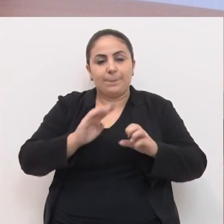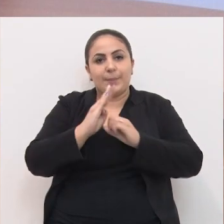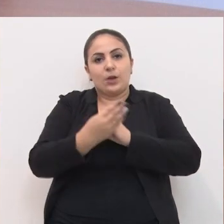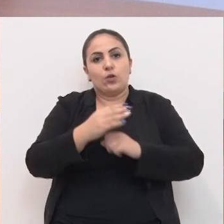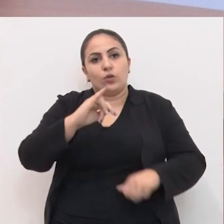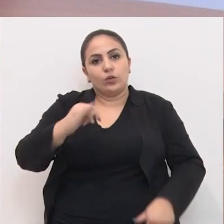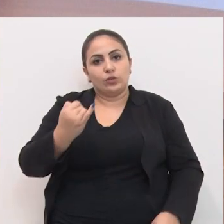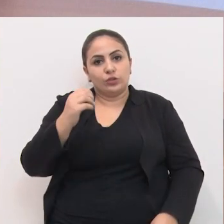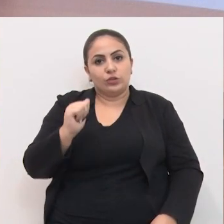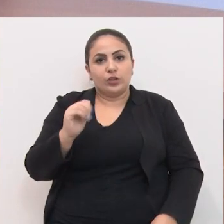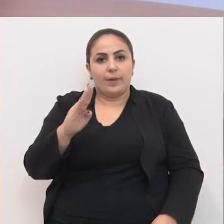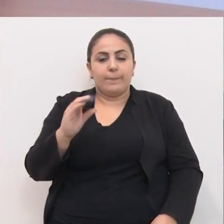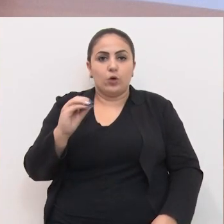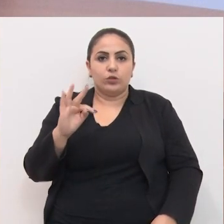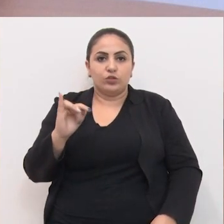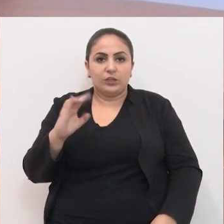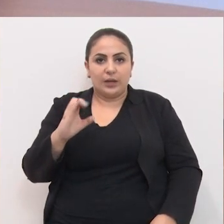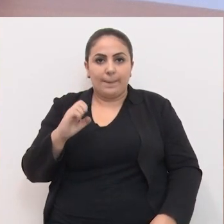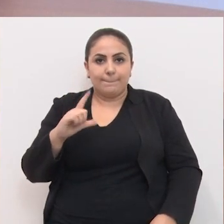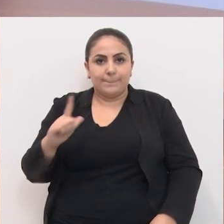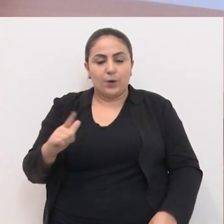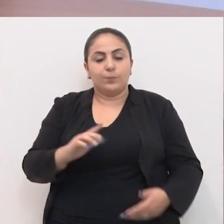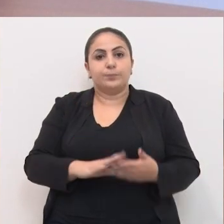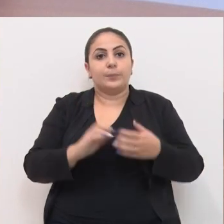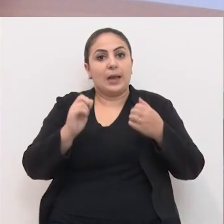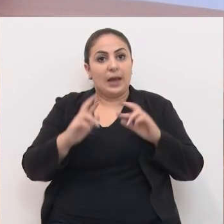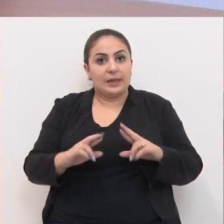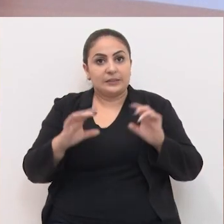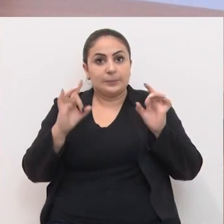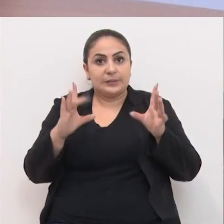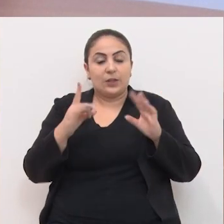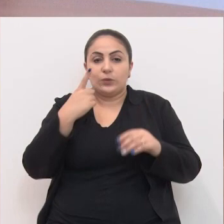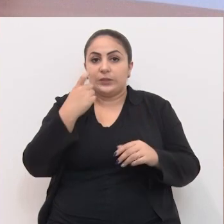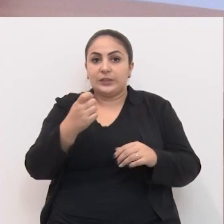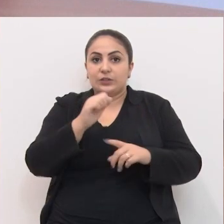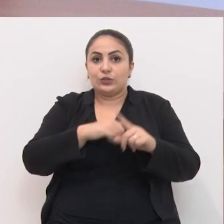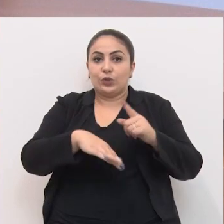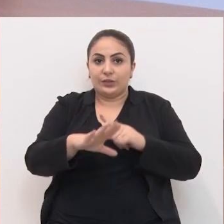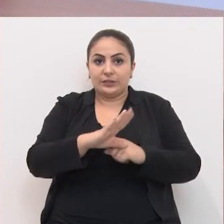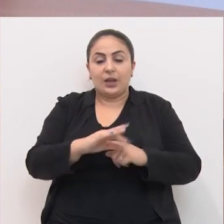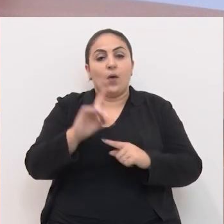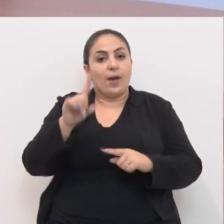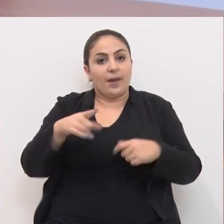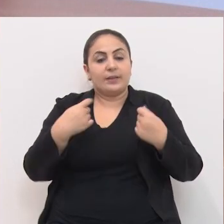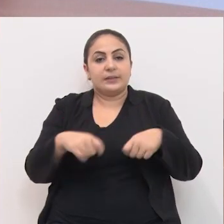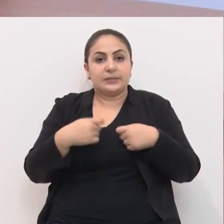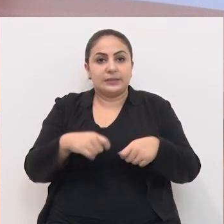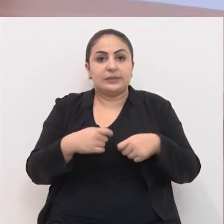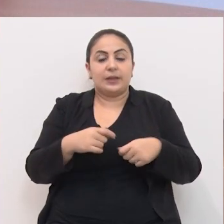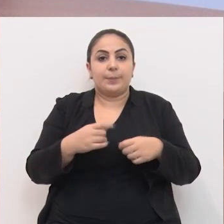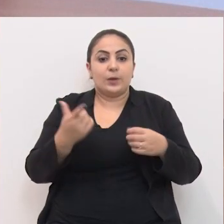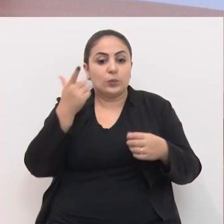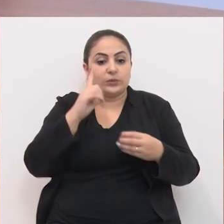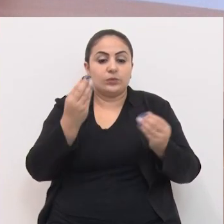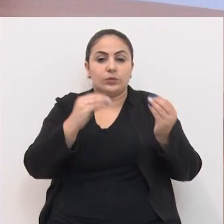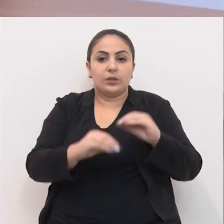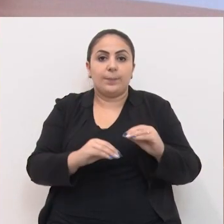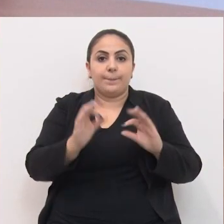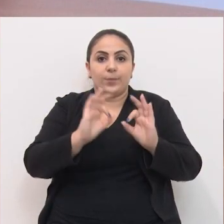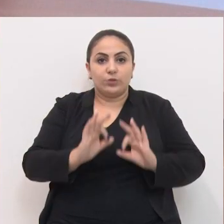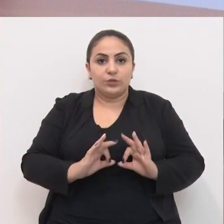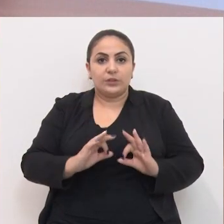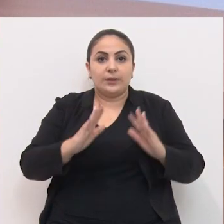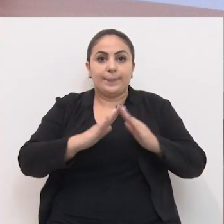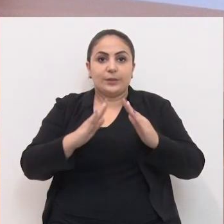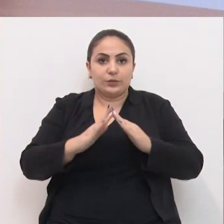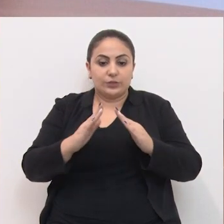para não ficarem andando de ônibus de um bairro para o outro. Então esse é o motivo do projeto, que é um projeto, na verdade, que já está colocado em prática, mas não estava abrangendo todas essas crianças.